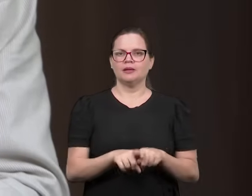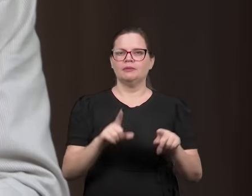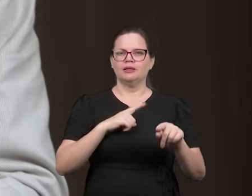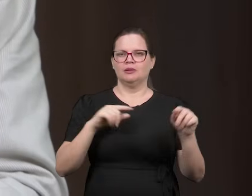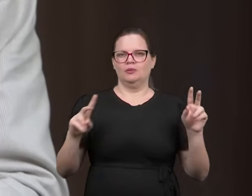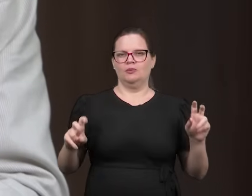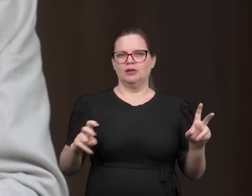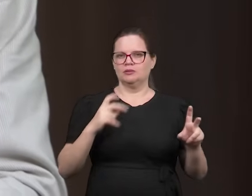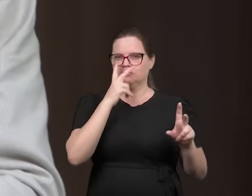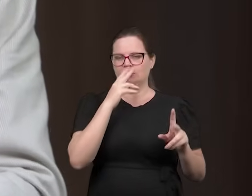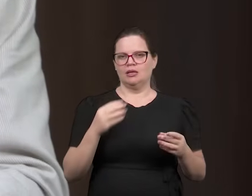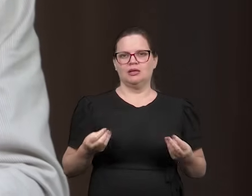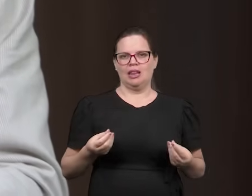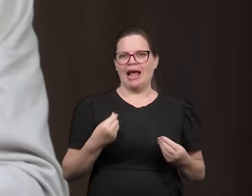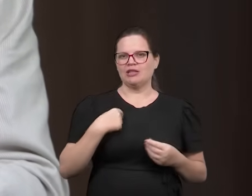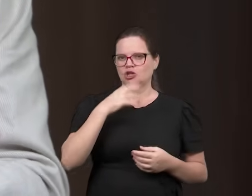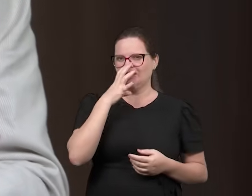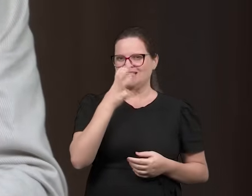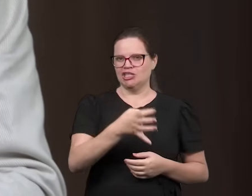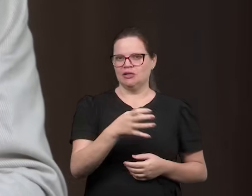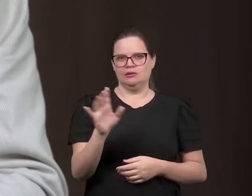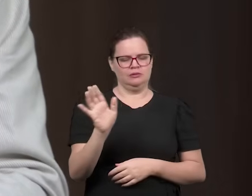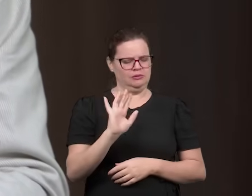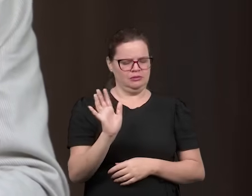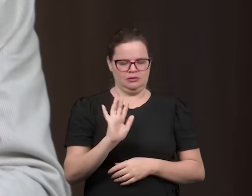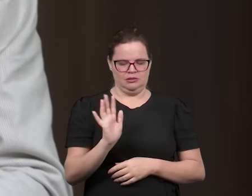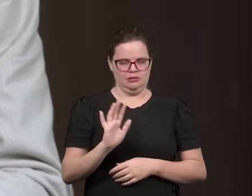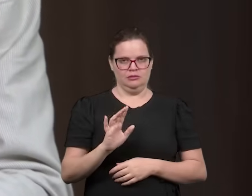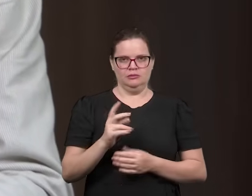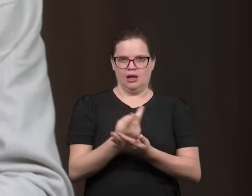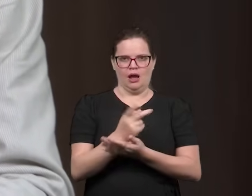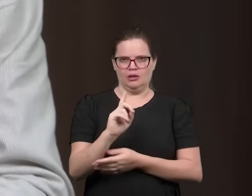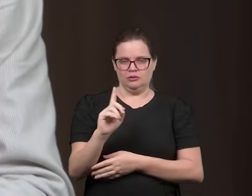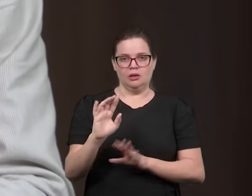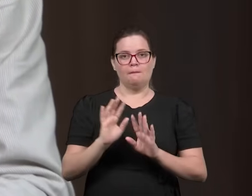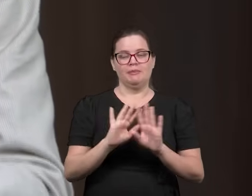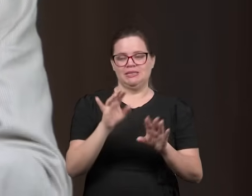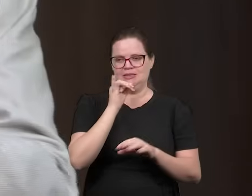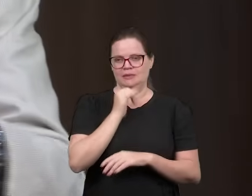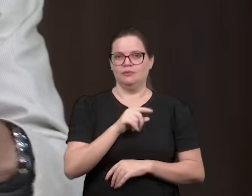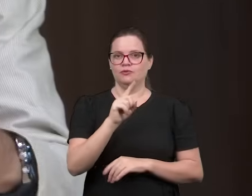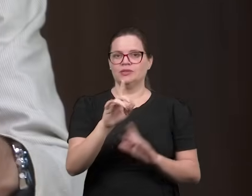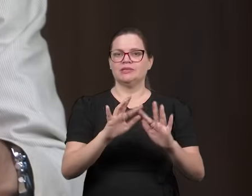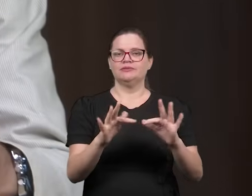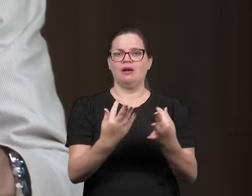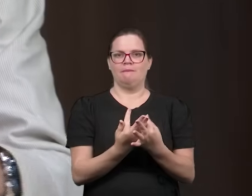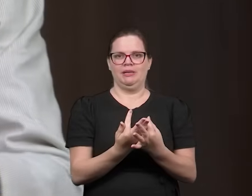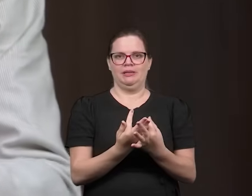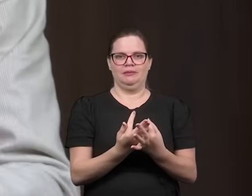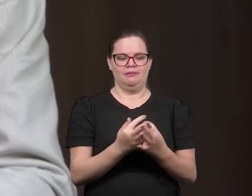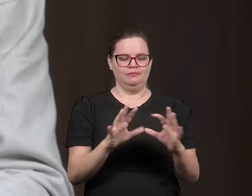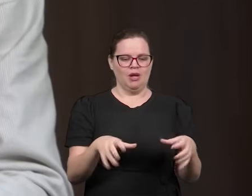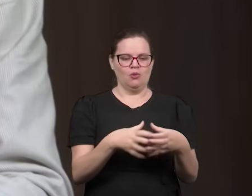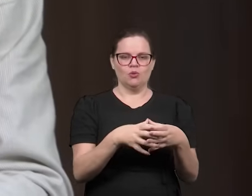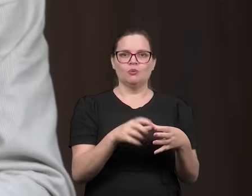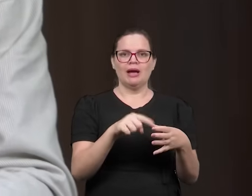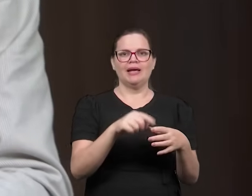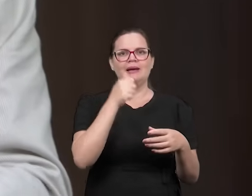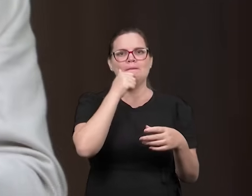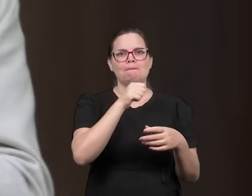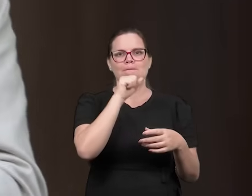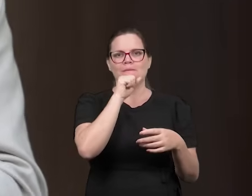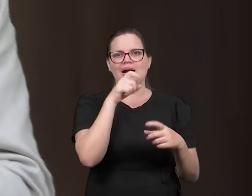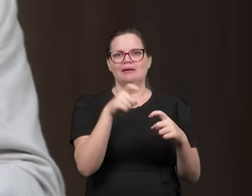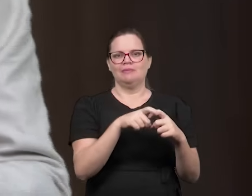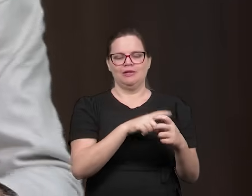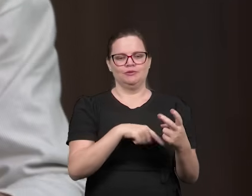estou fazendo uma crítica, e não é. E não tem nada de errado nisso. Você tem uma família que todos vão para a medicina, ou que todos vão para